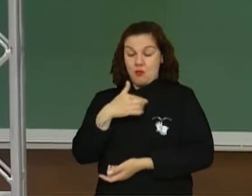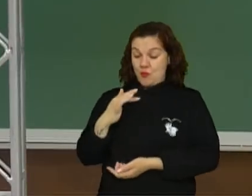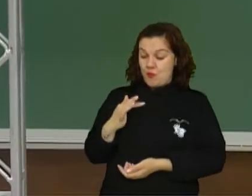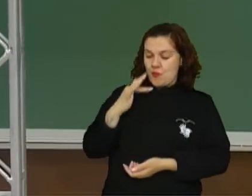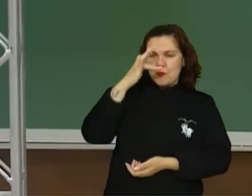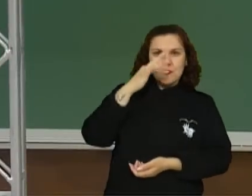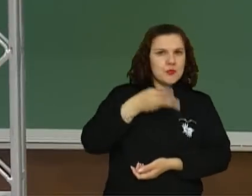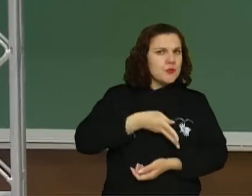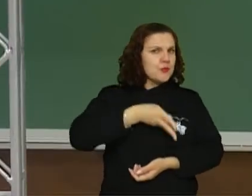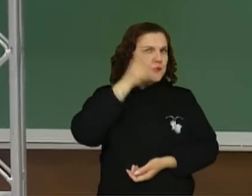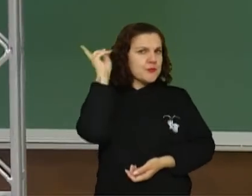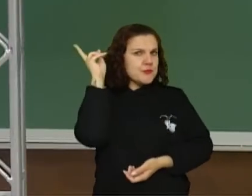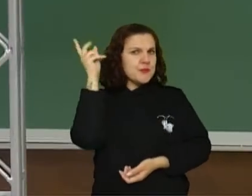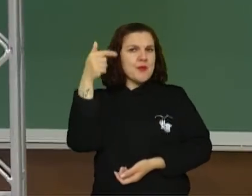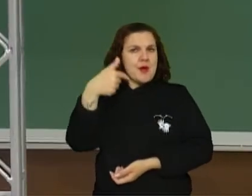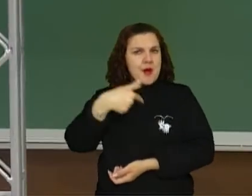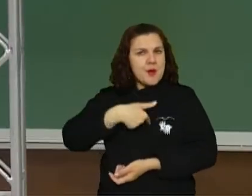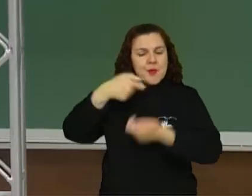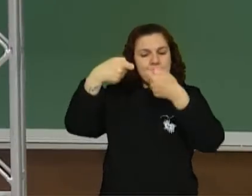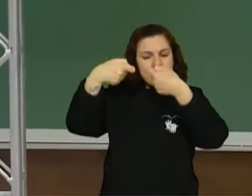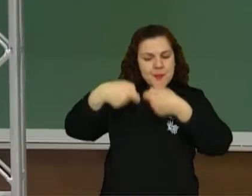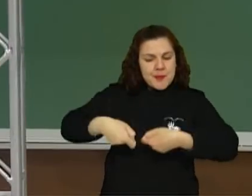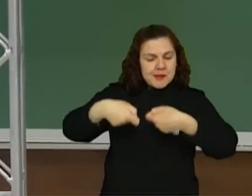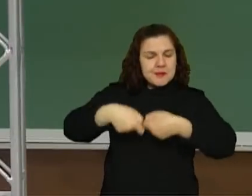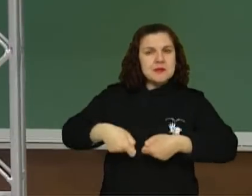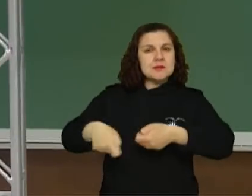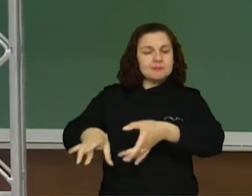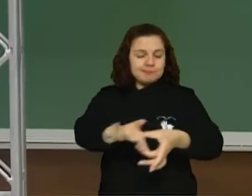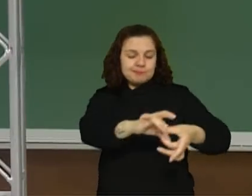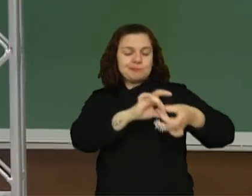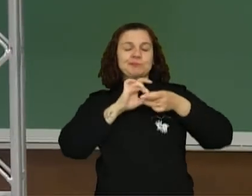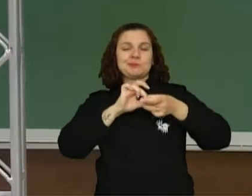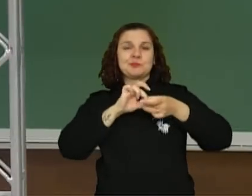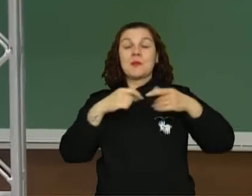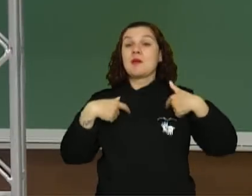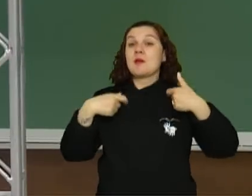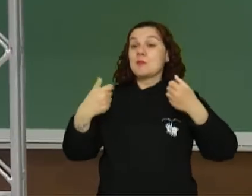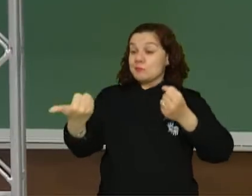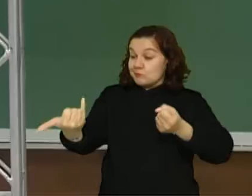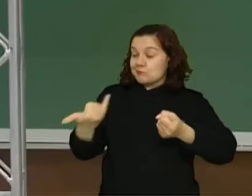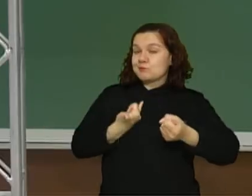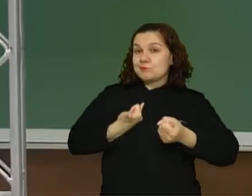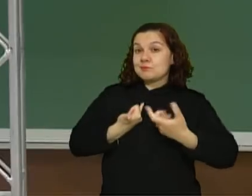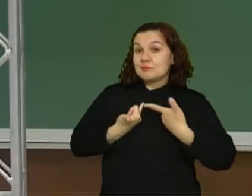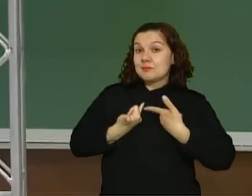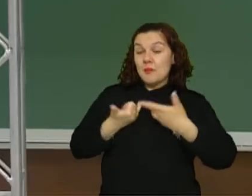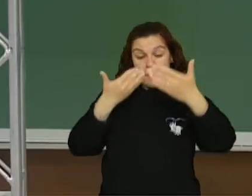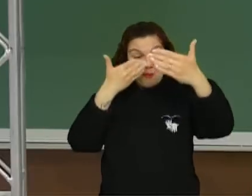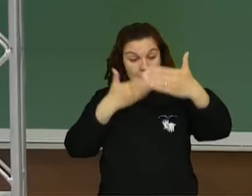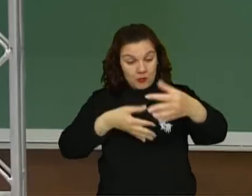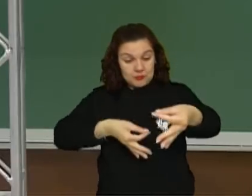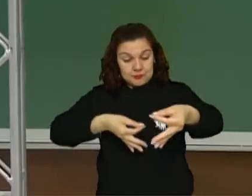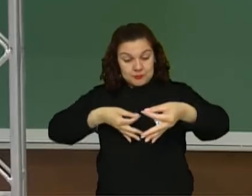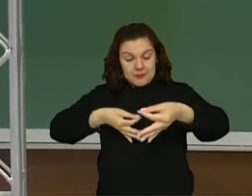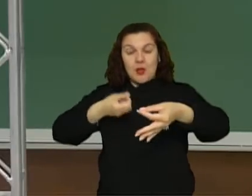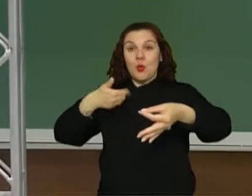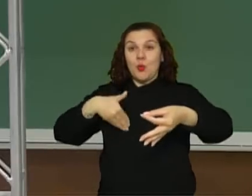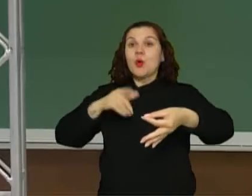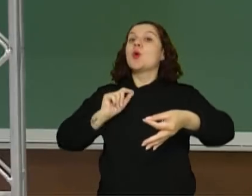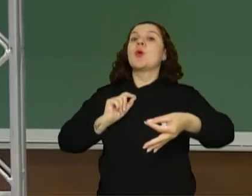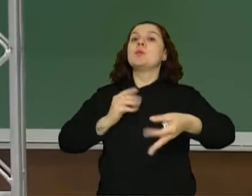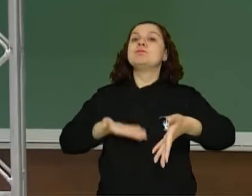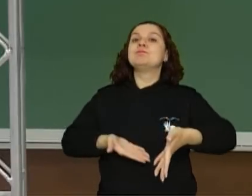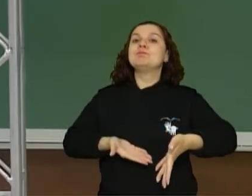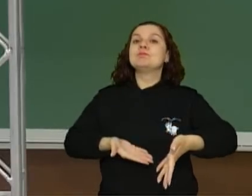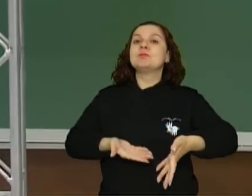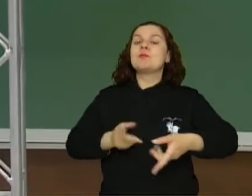para um vestibular e eu preciso dar conta do que vai cair para mim aí ao longo dos anos, não é verdade? Vai